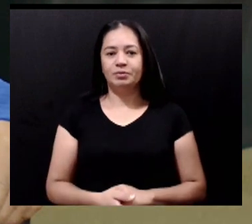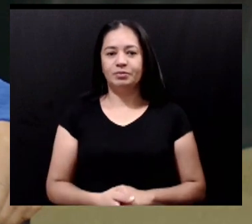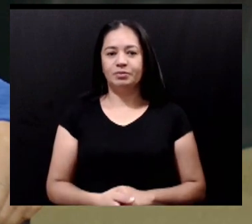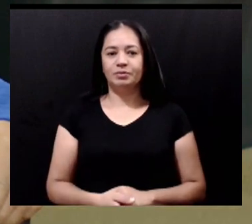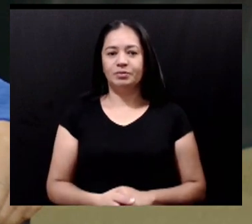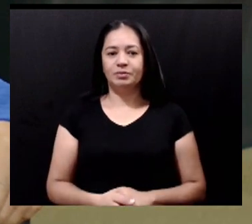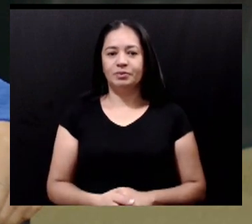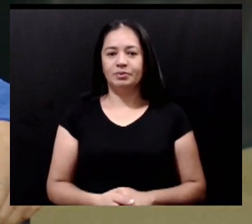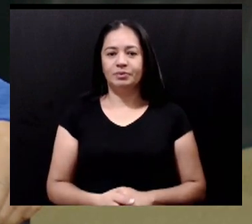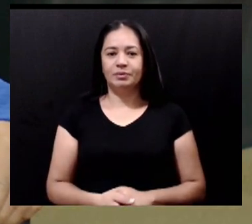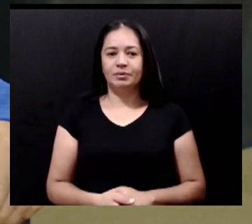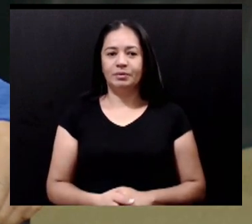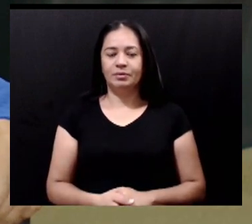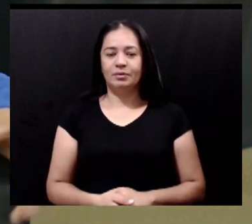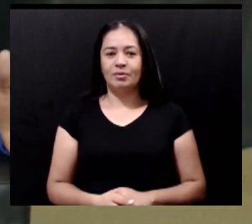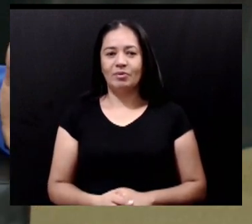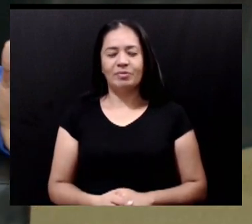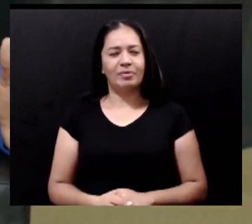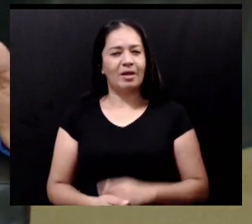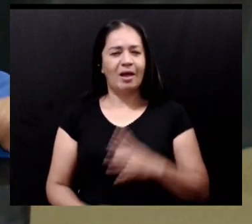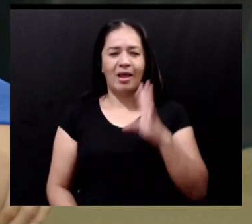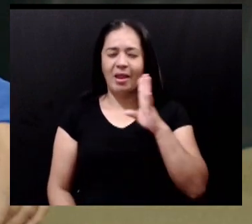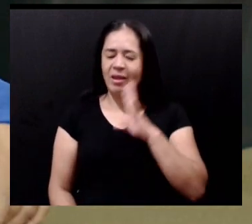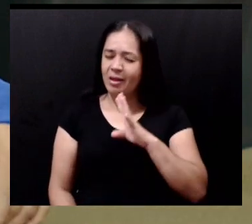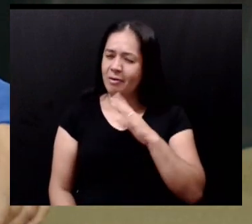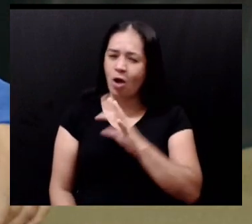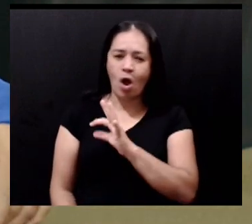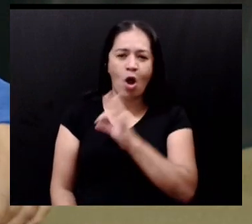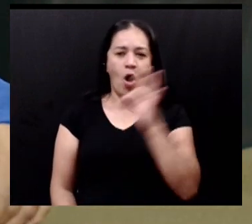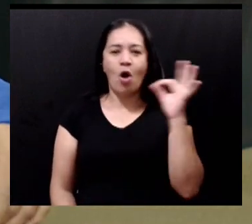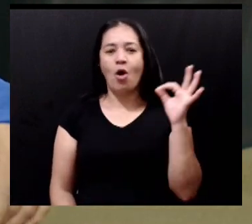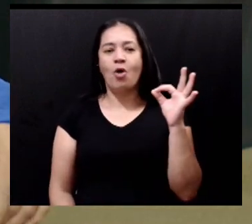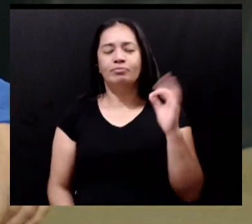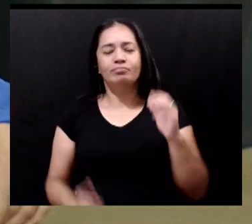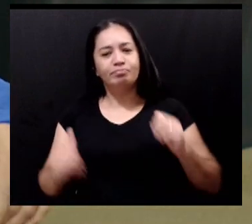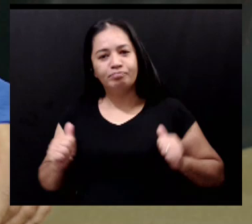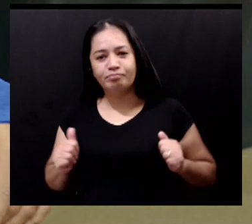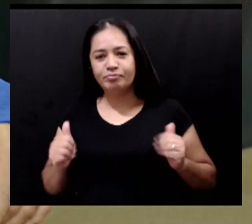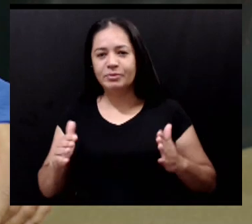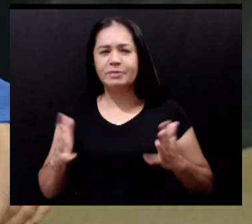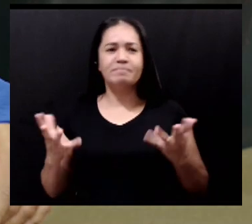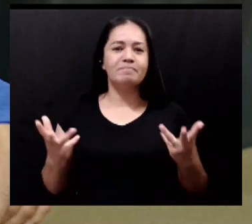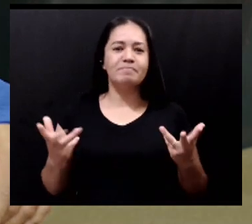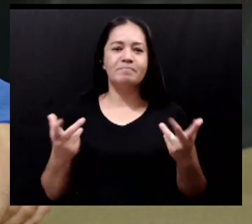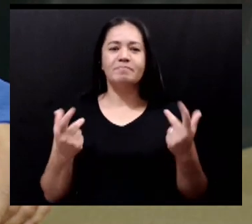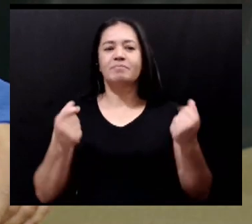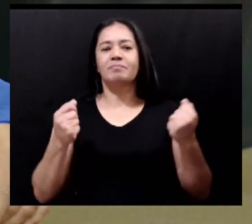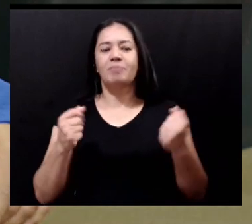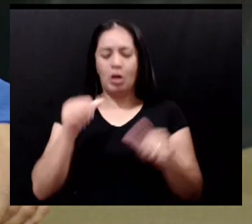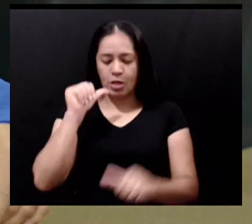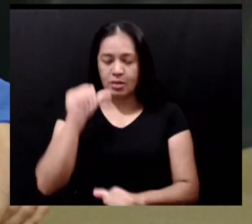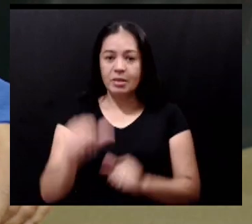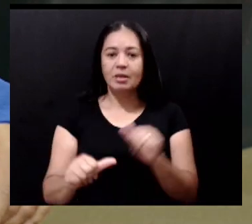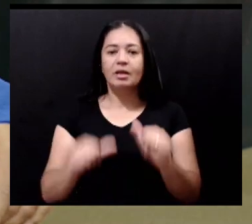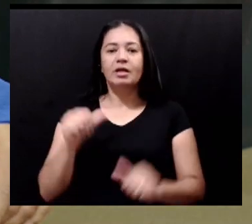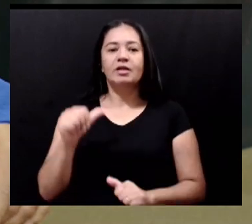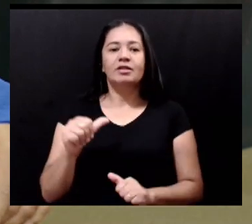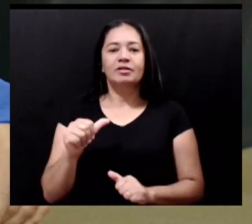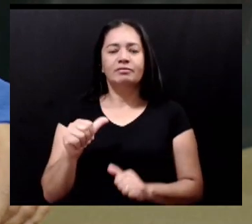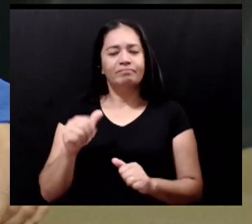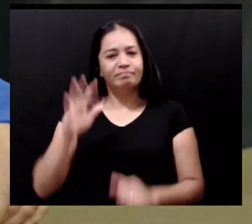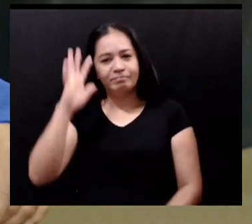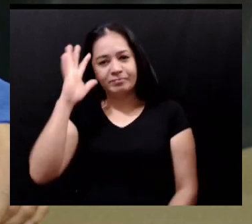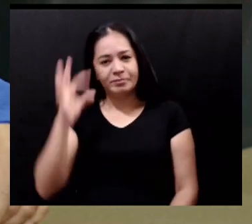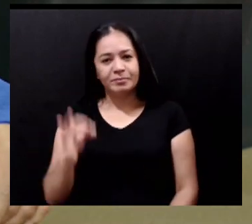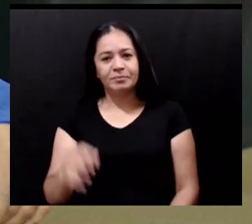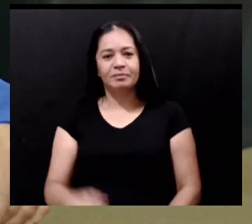mg.sp.gov.br. Super vale a pena e é uma ação magnífica que transforma, com certeza. Vamos lá, gente,